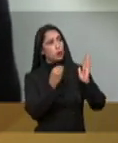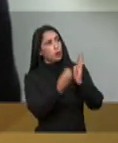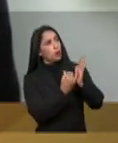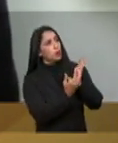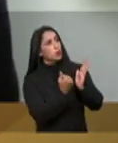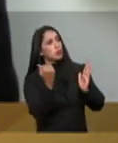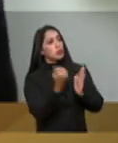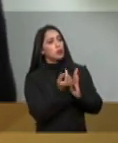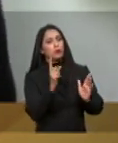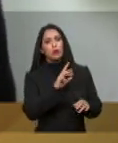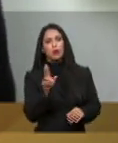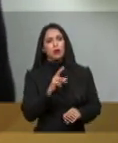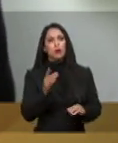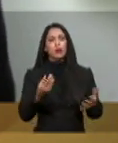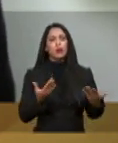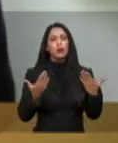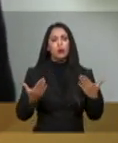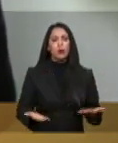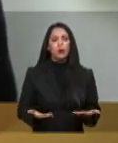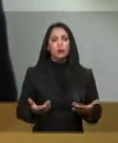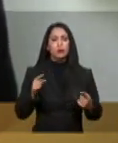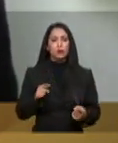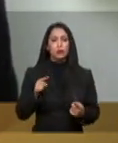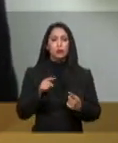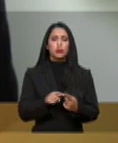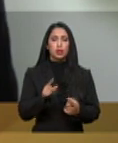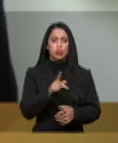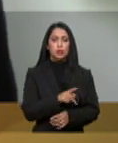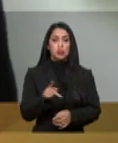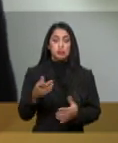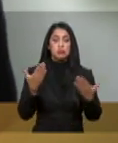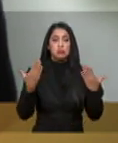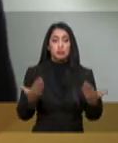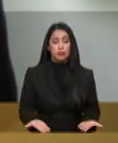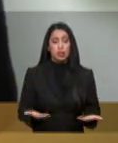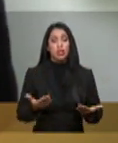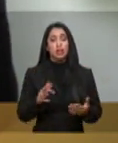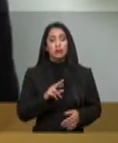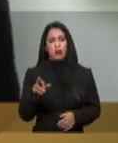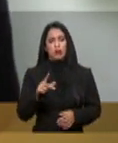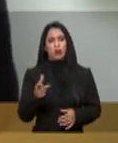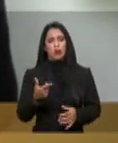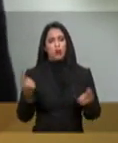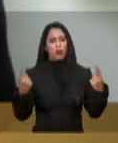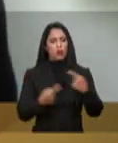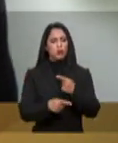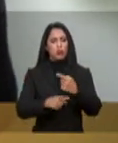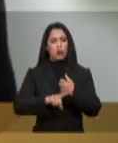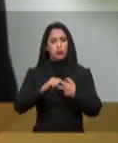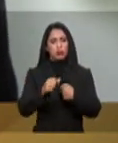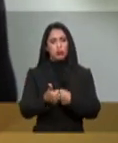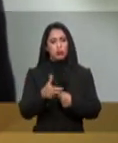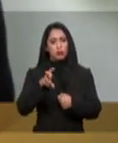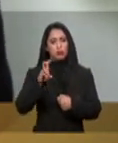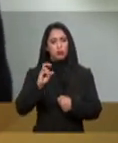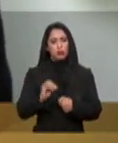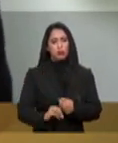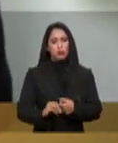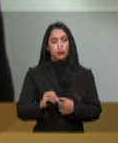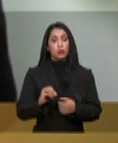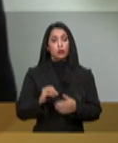é contrária aos objetivos fundamentais da República. Não se verifica, tampouco, a existência de contrariedade ao artigo 150, inciso 2º